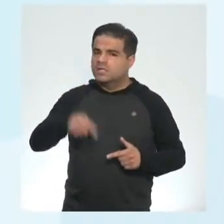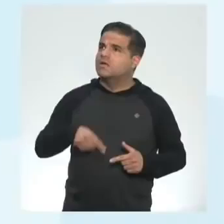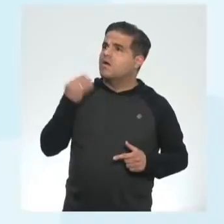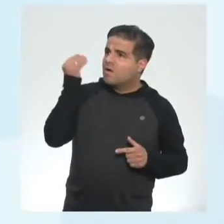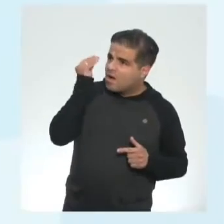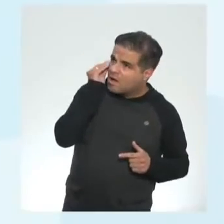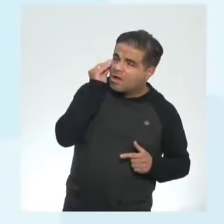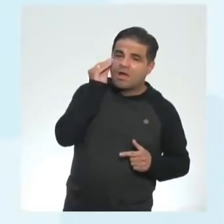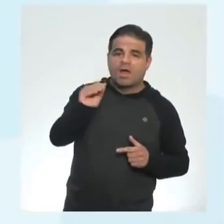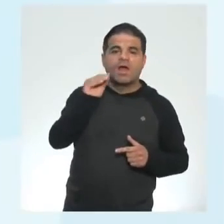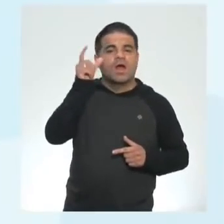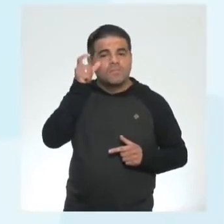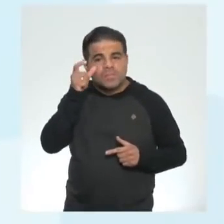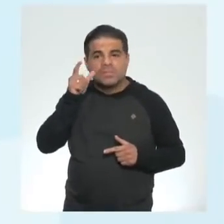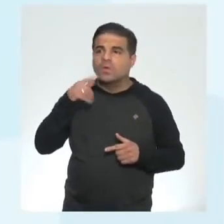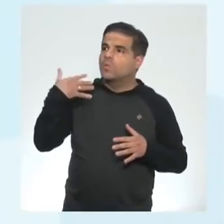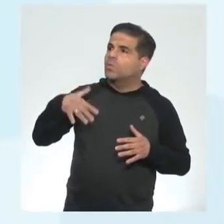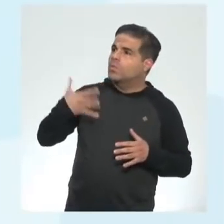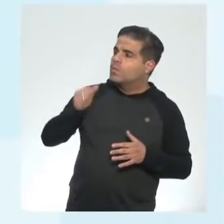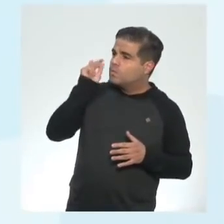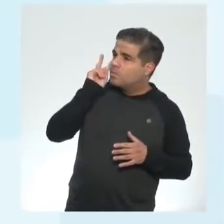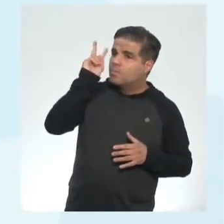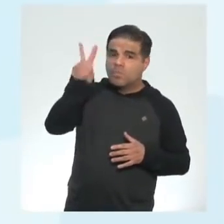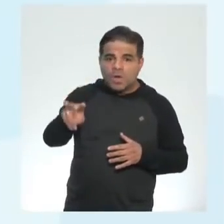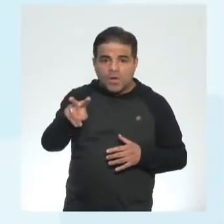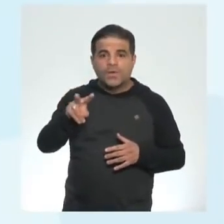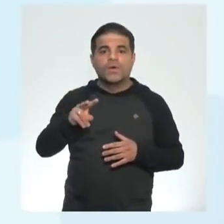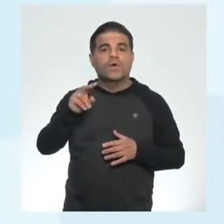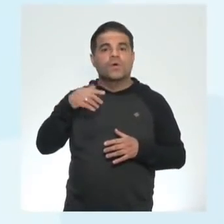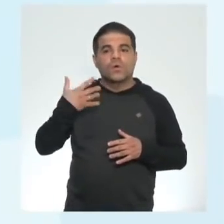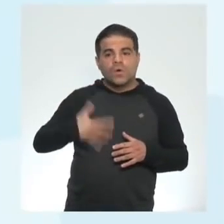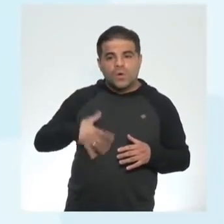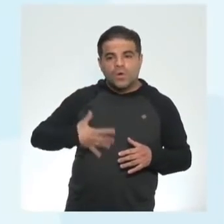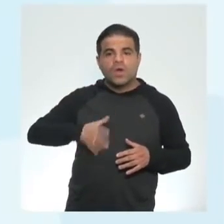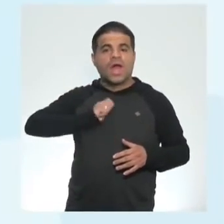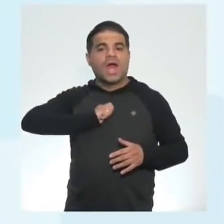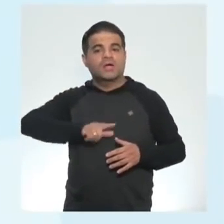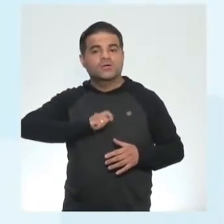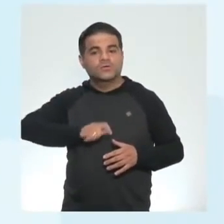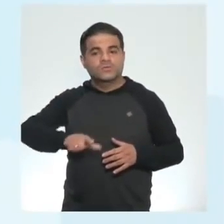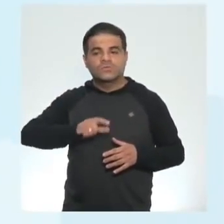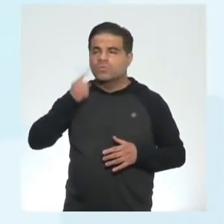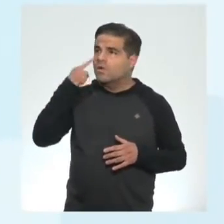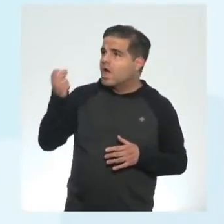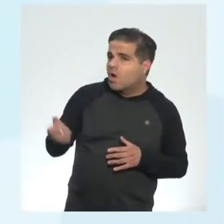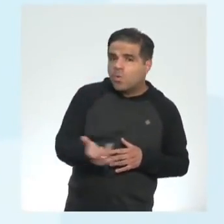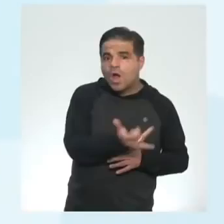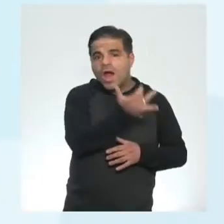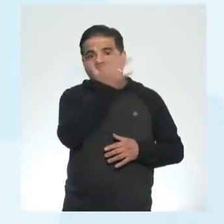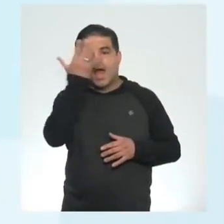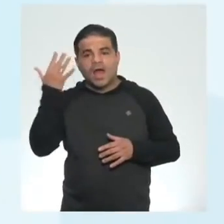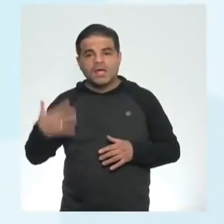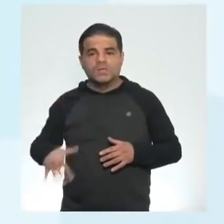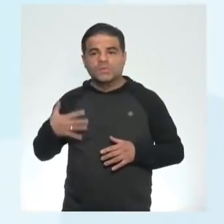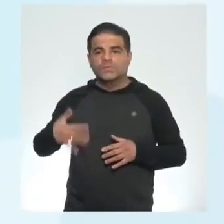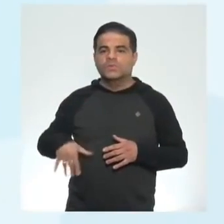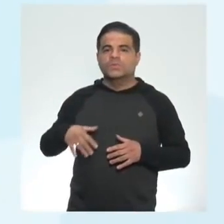bem interessante. Olha só, de azul, a quantidade